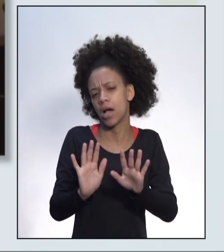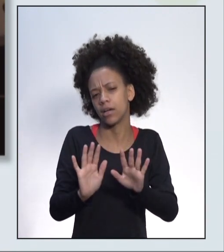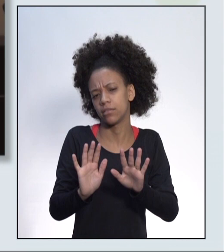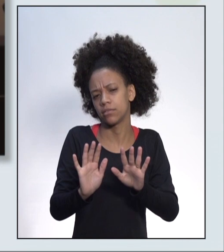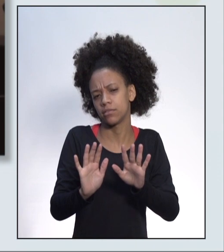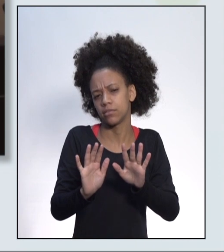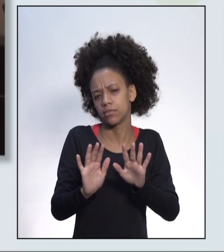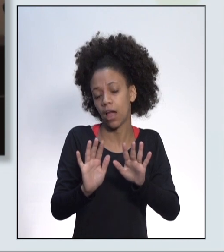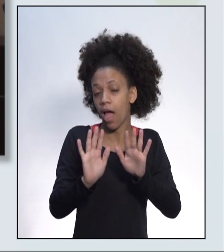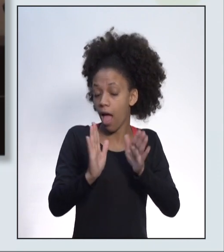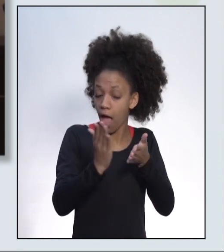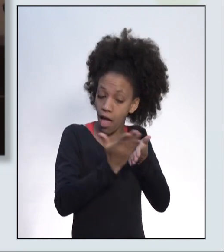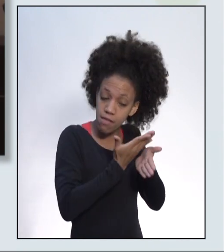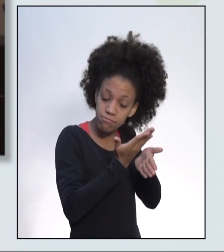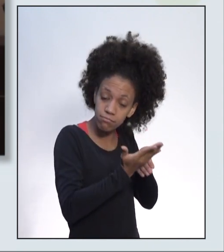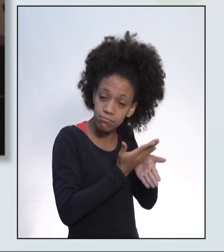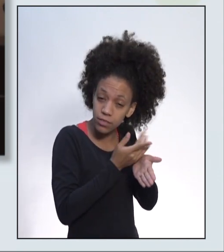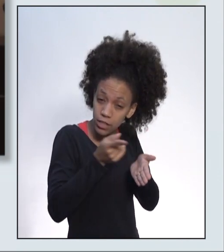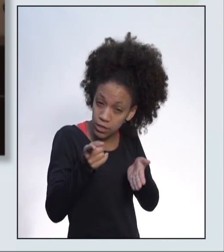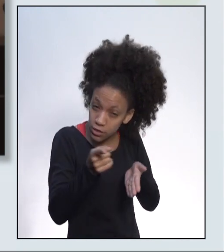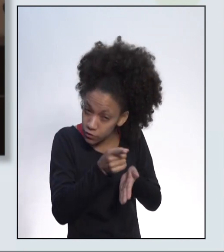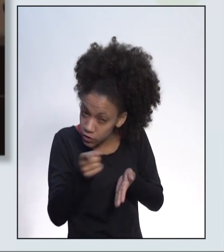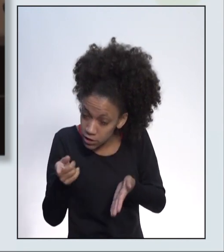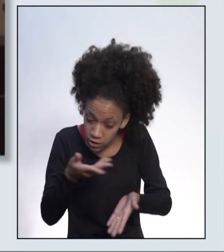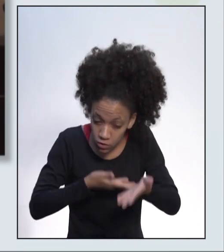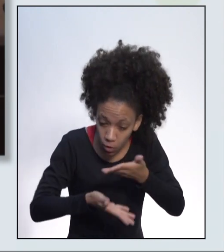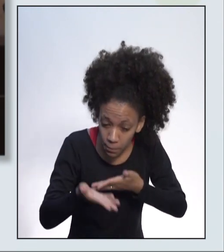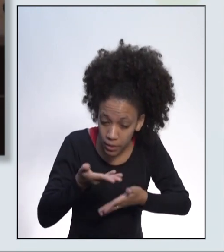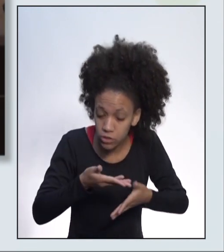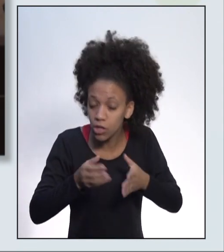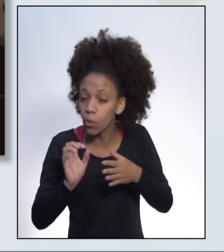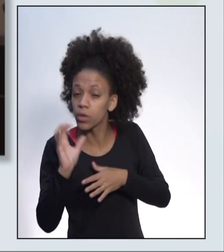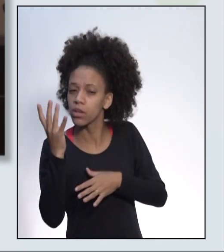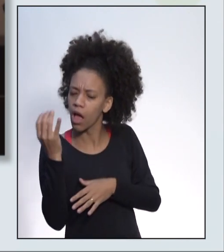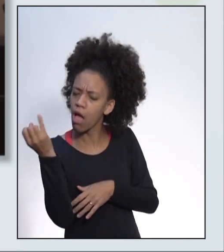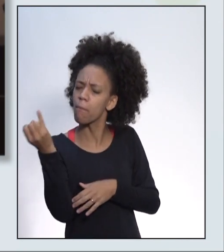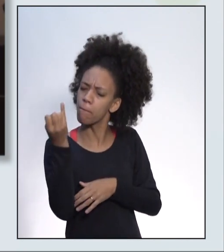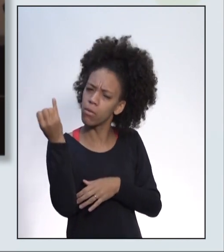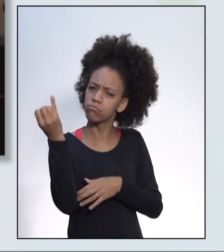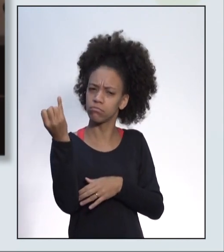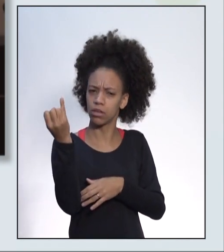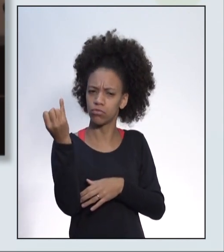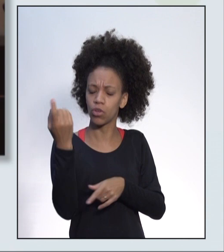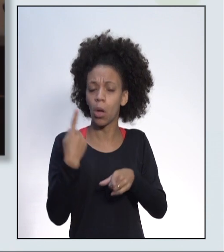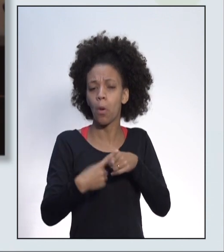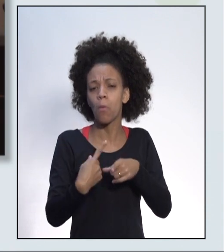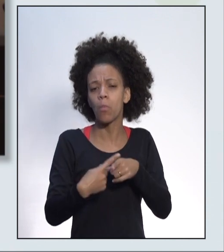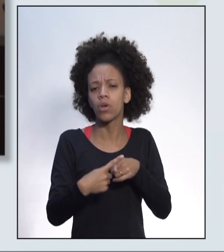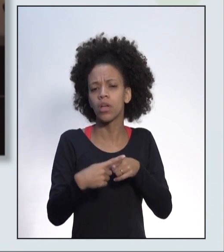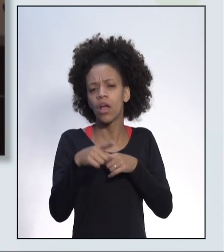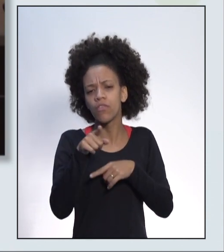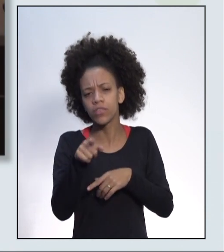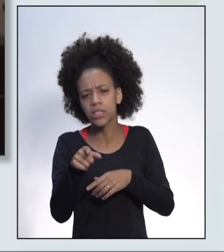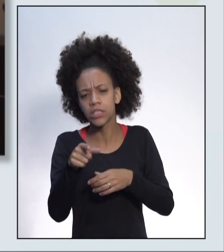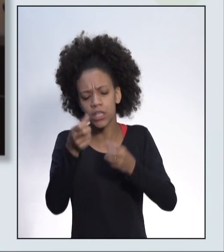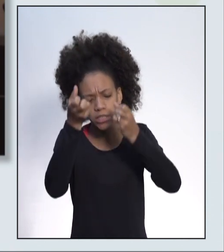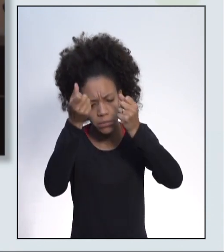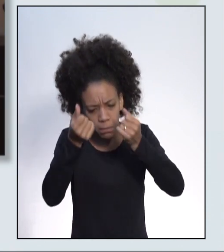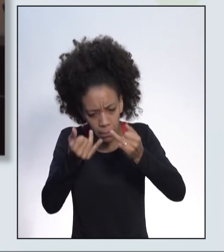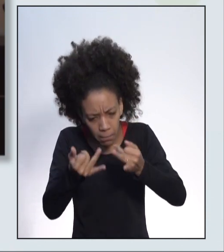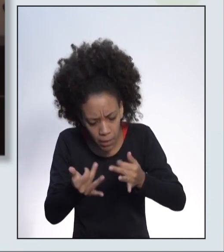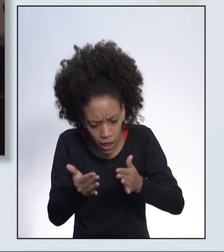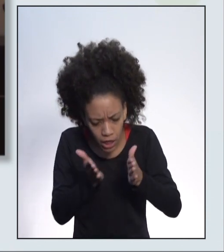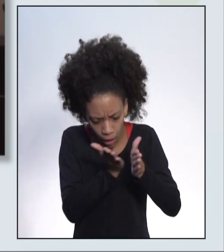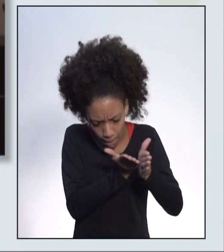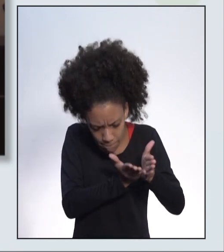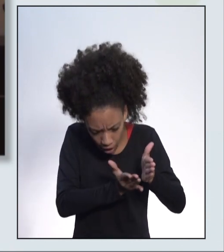essa parte de vocês compartilharem o que vocês criaram, isso é muito importante, porque vocês contam um pouco do processo e